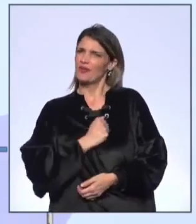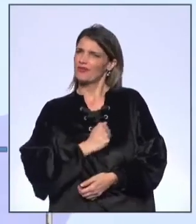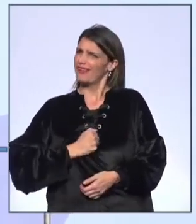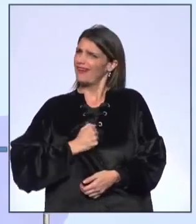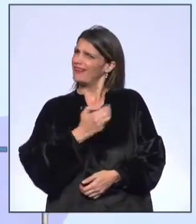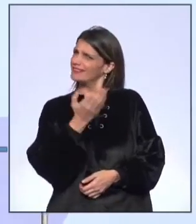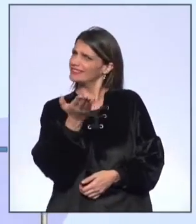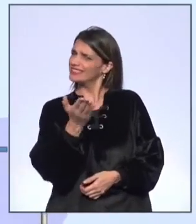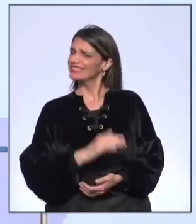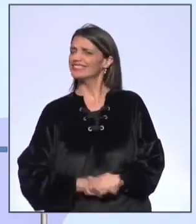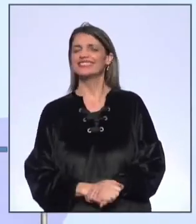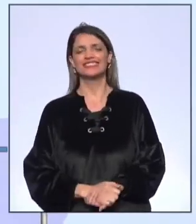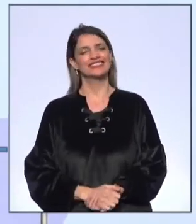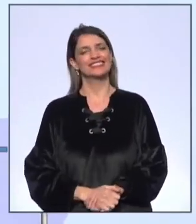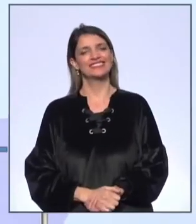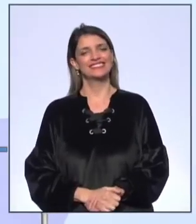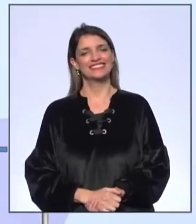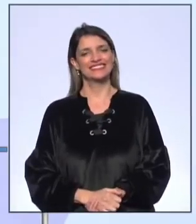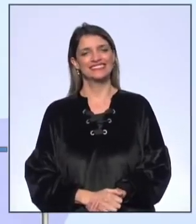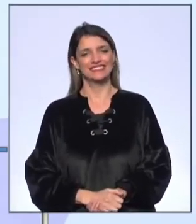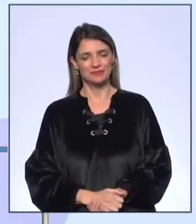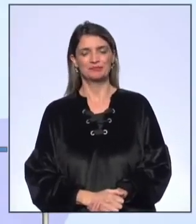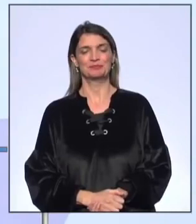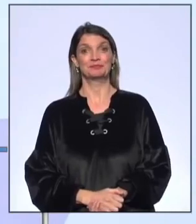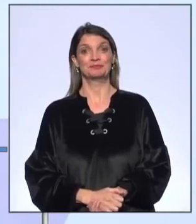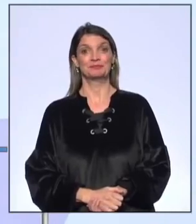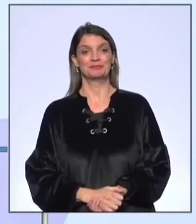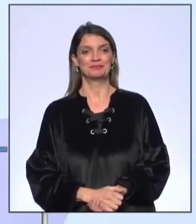de vocês, viu?